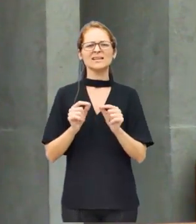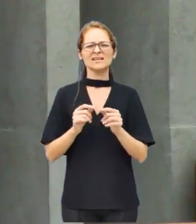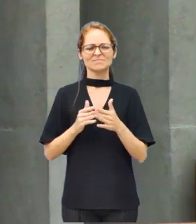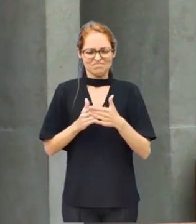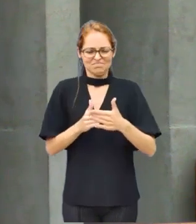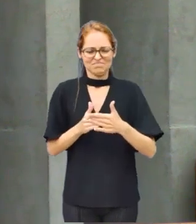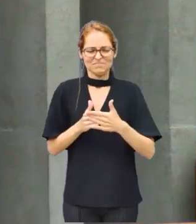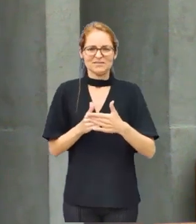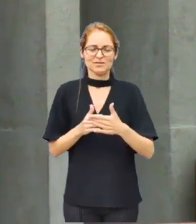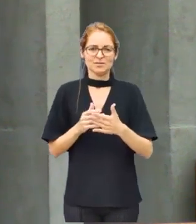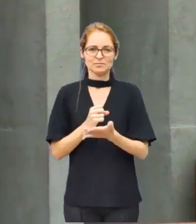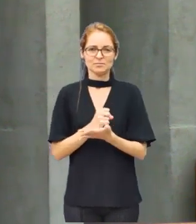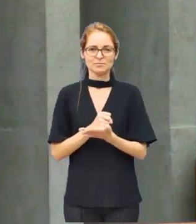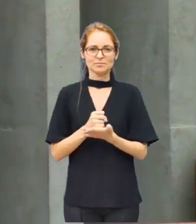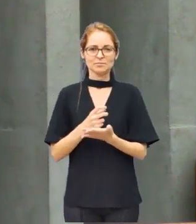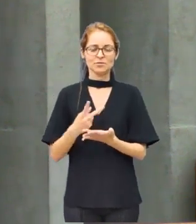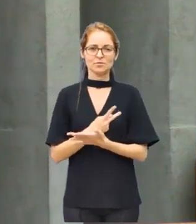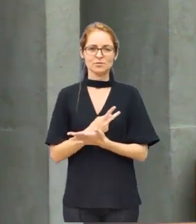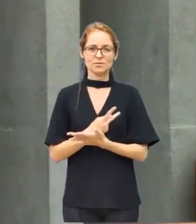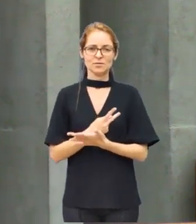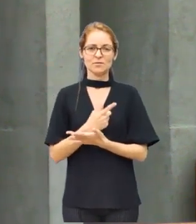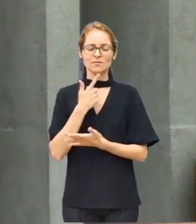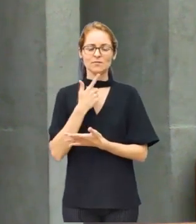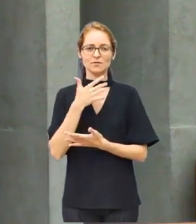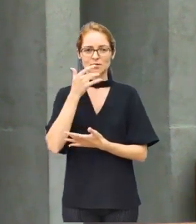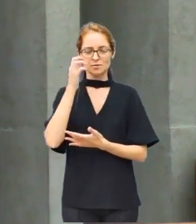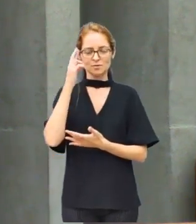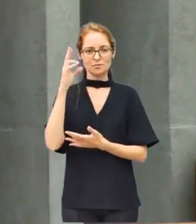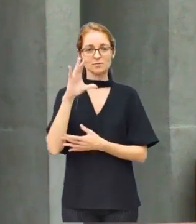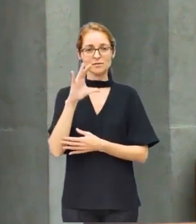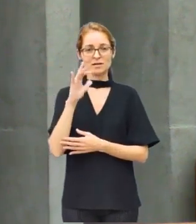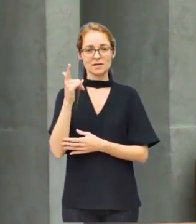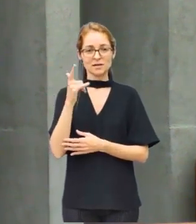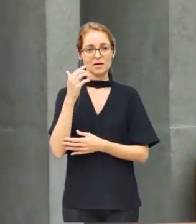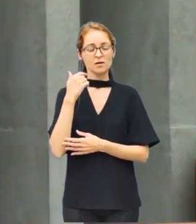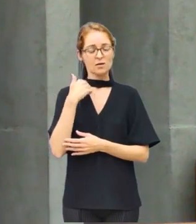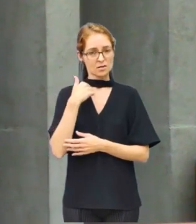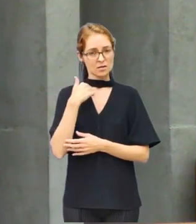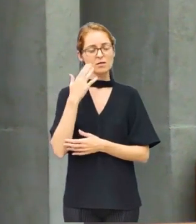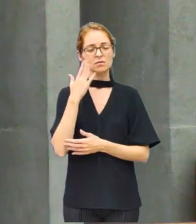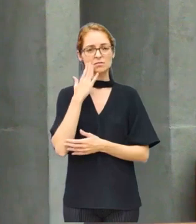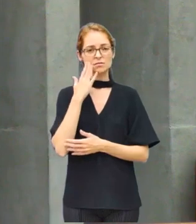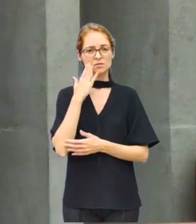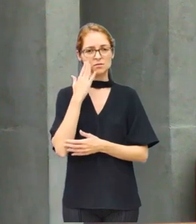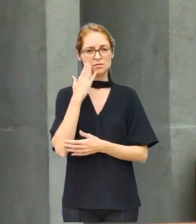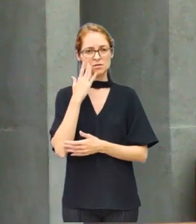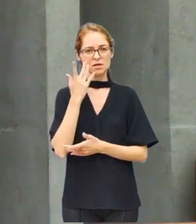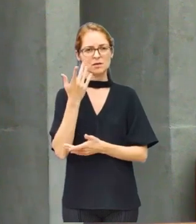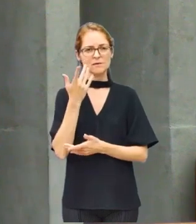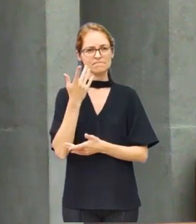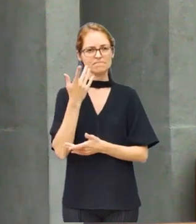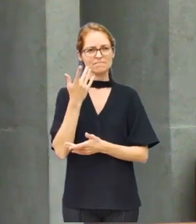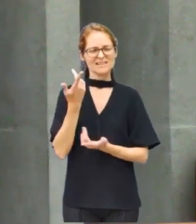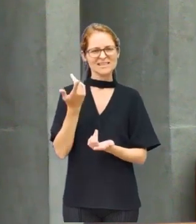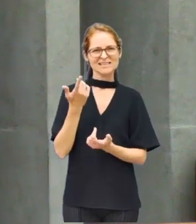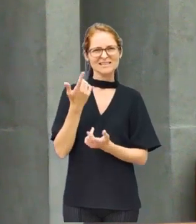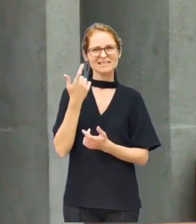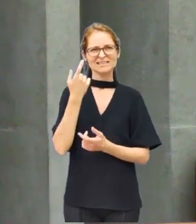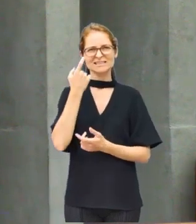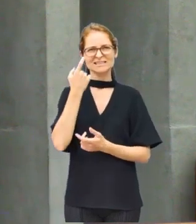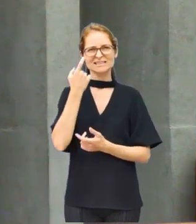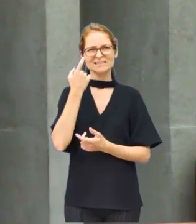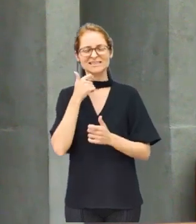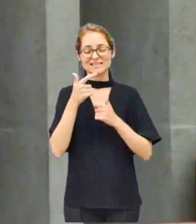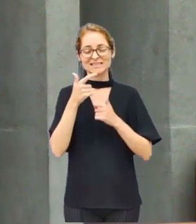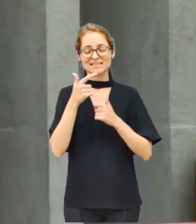cumprir essa vontade do Senhor? Claro que eu sei, não estou negando aqui, que nós temos decisões a tomar no dia a dia,